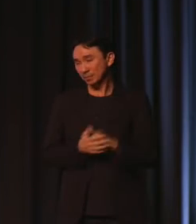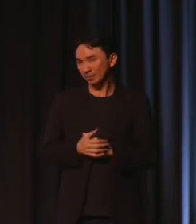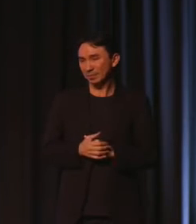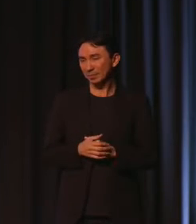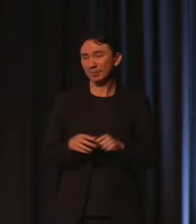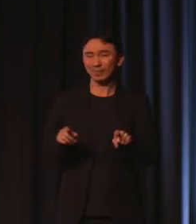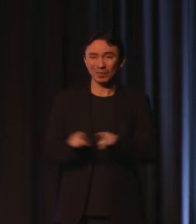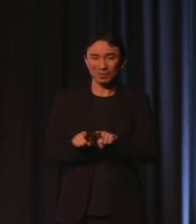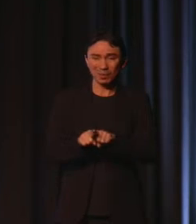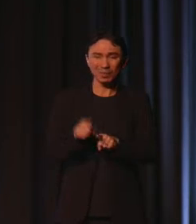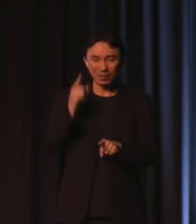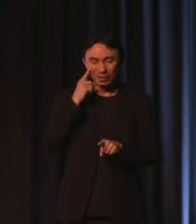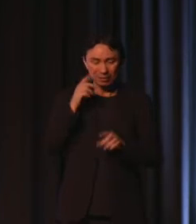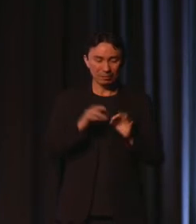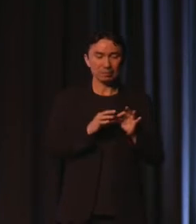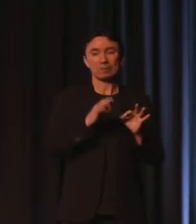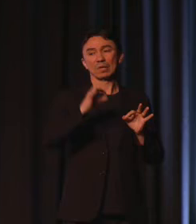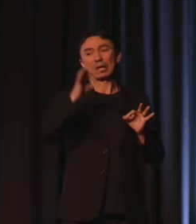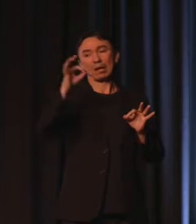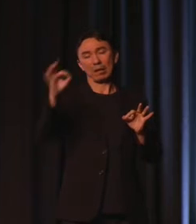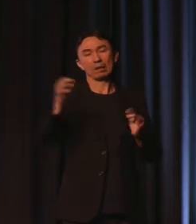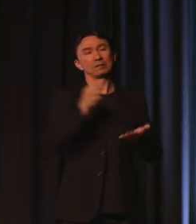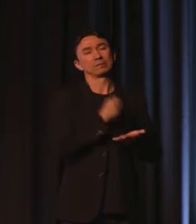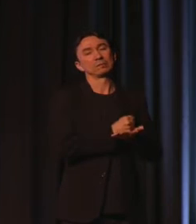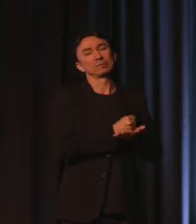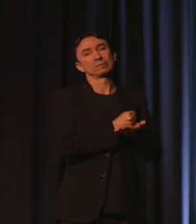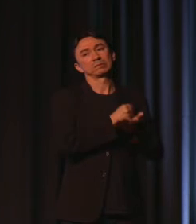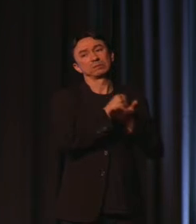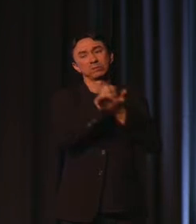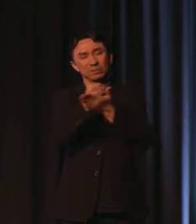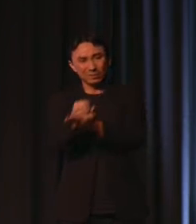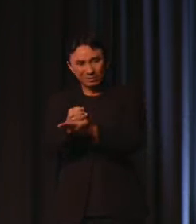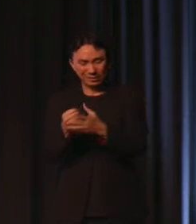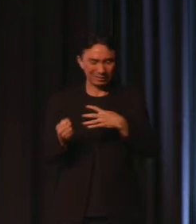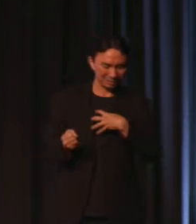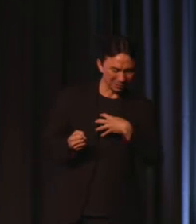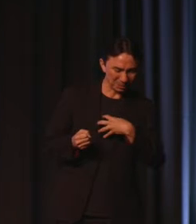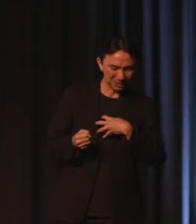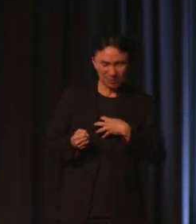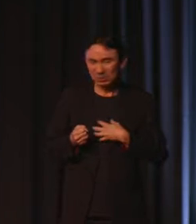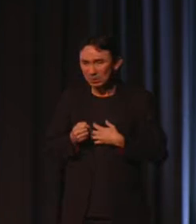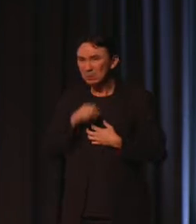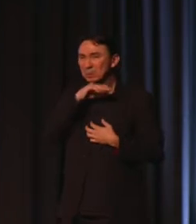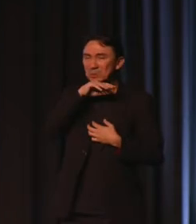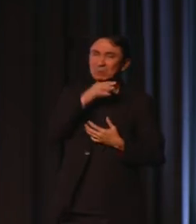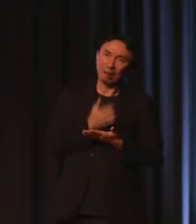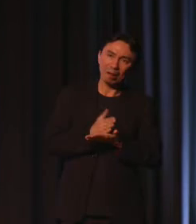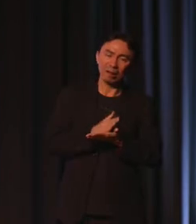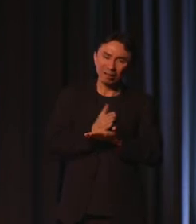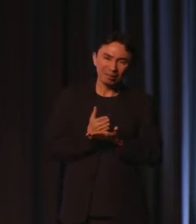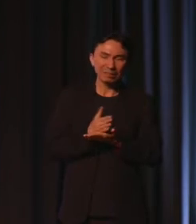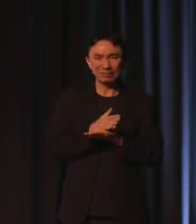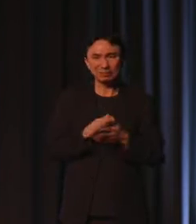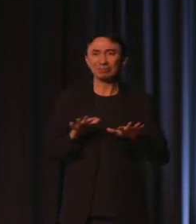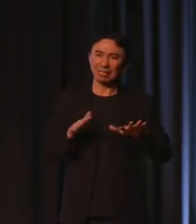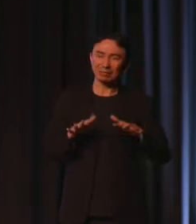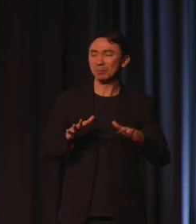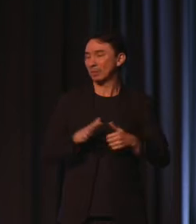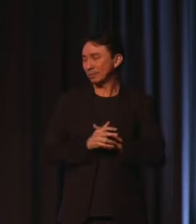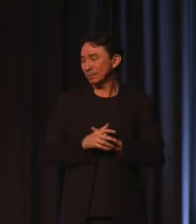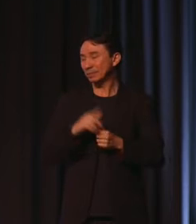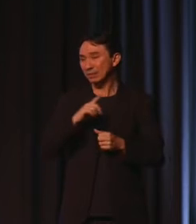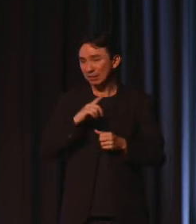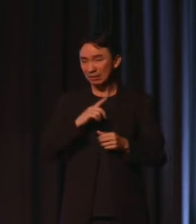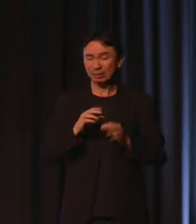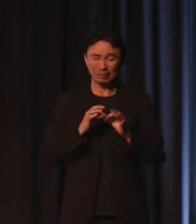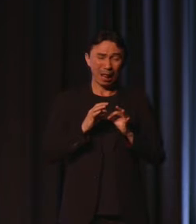viagens ainda é algo que não gera um sentimento ruim, mas ele fica no meio a meio. Quando a gente vai para as viagens mais longas